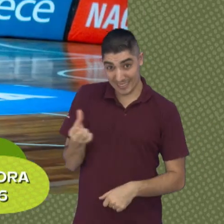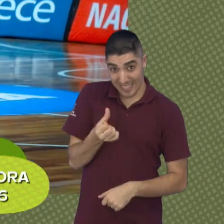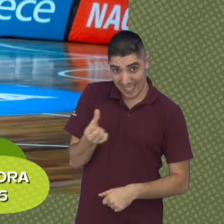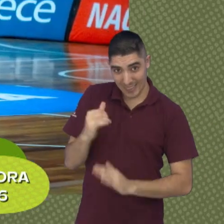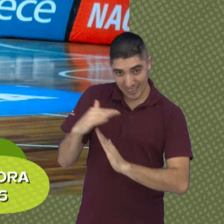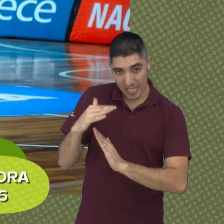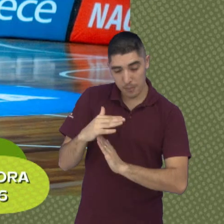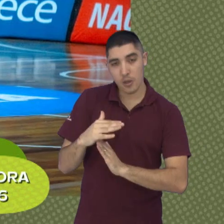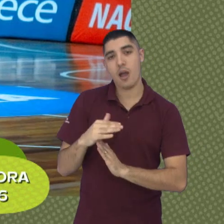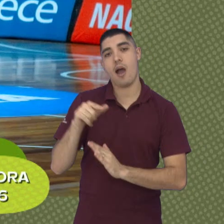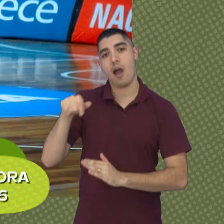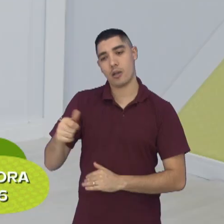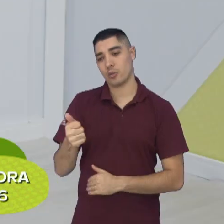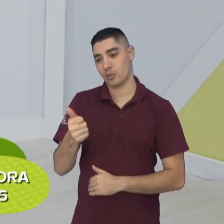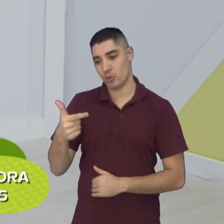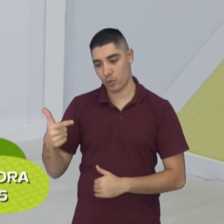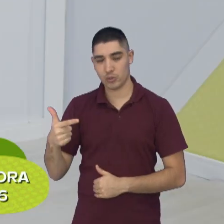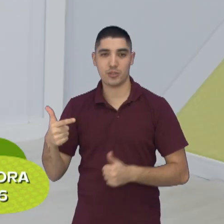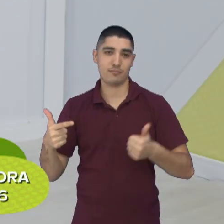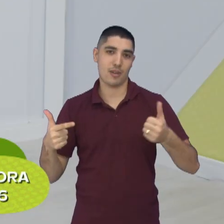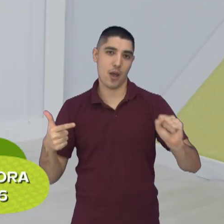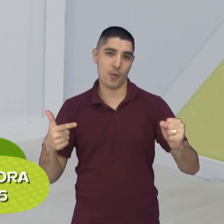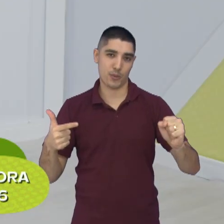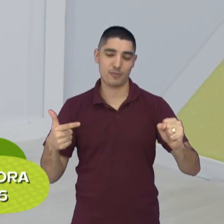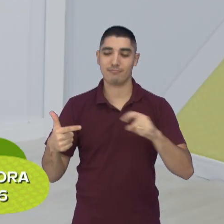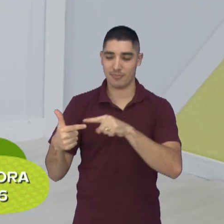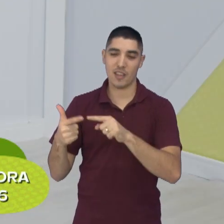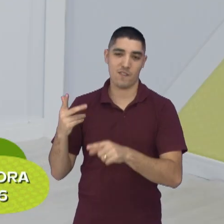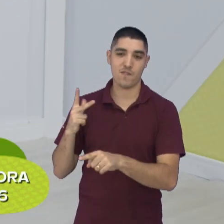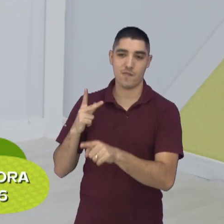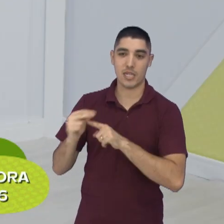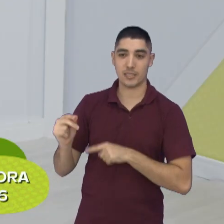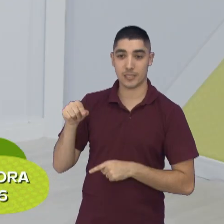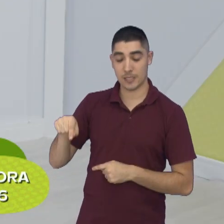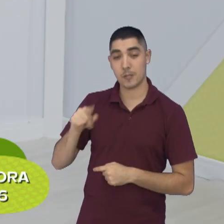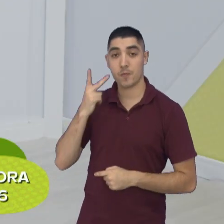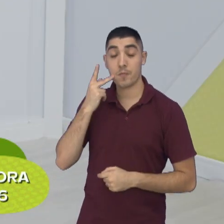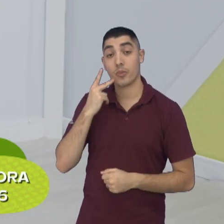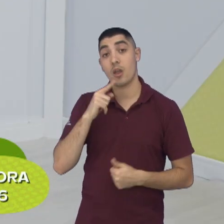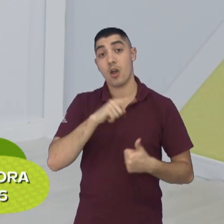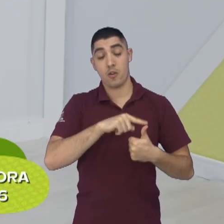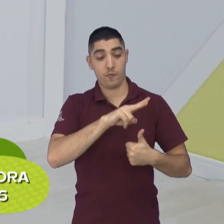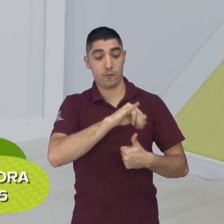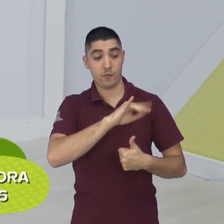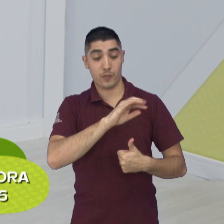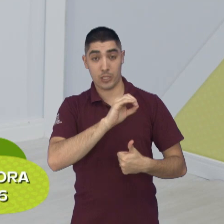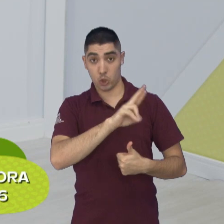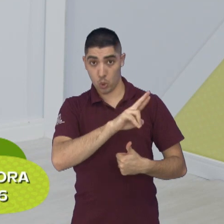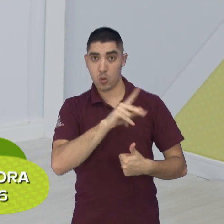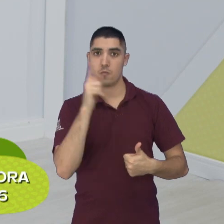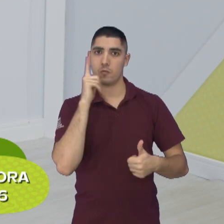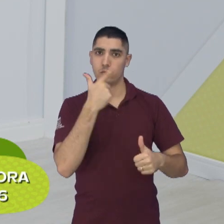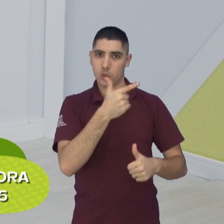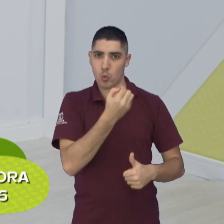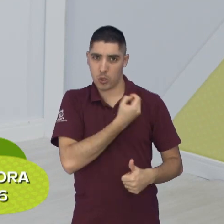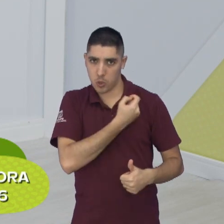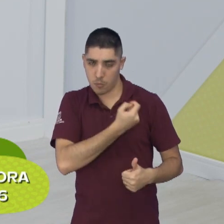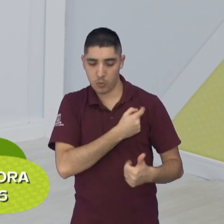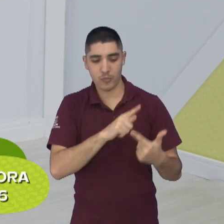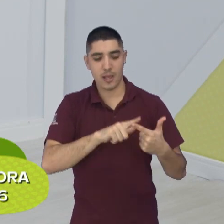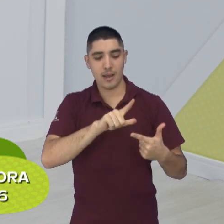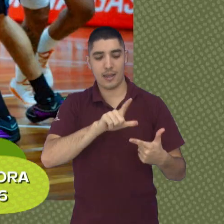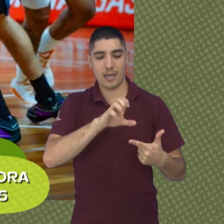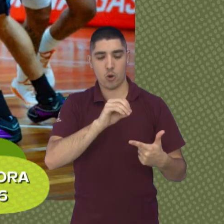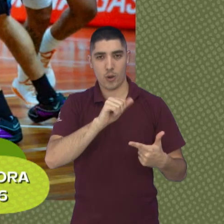Fortaleza, placar final, 99-95. Principais pontuadores do São José, Vitor Leal, 20 pontos e 4 rebotes, seguido pelo Leonardo